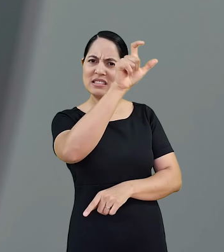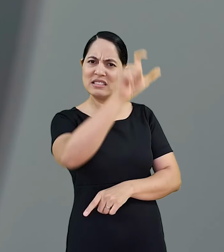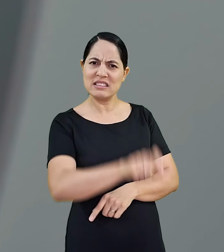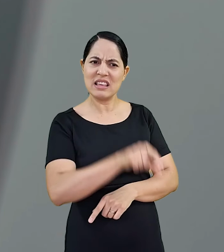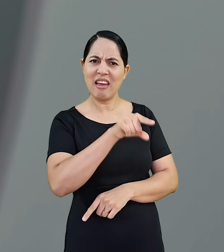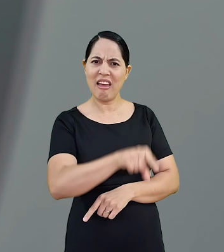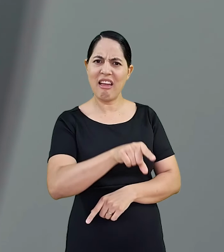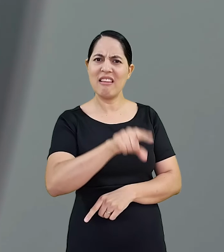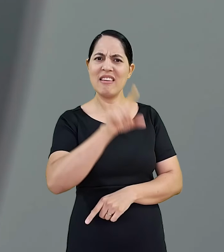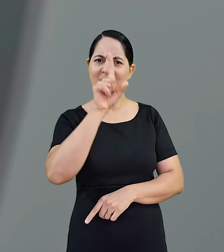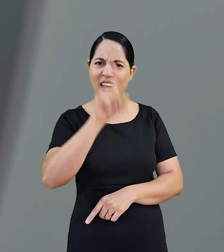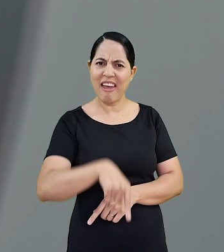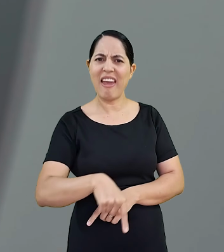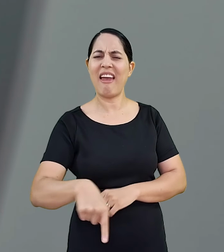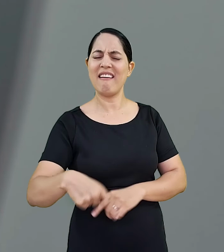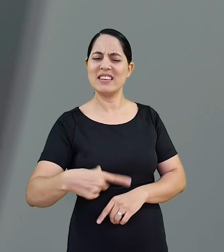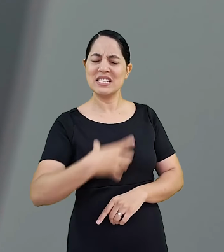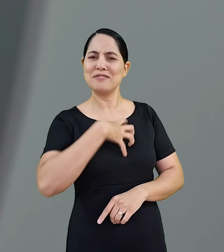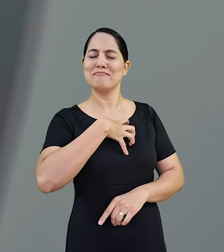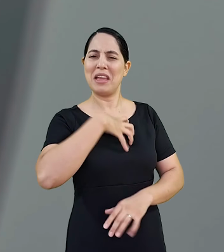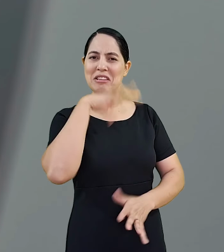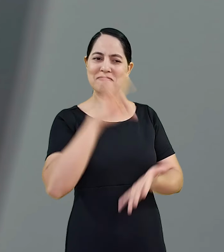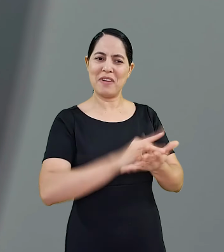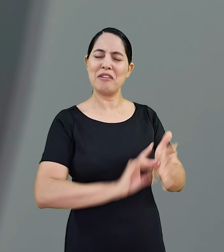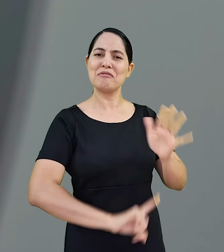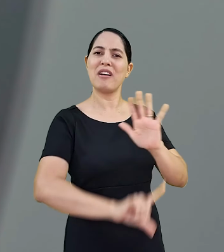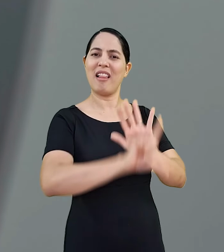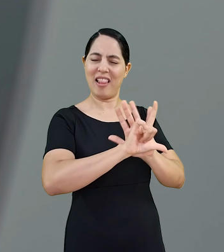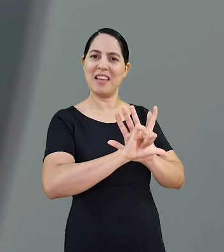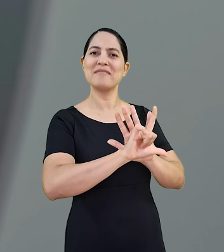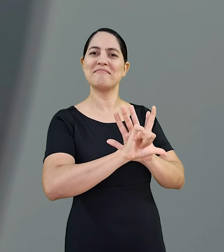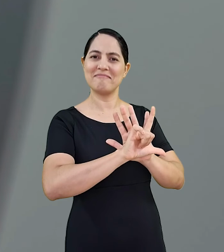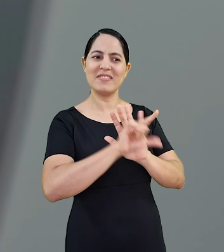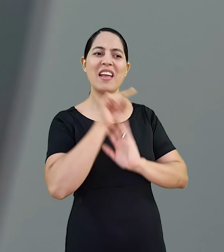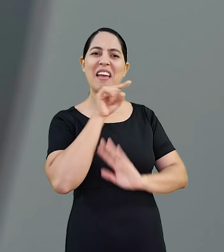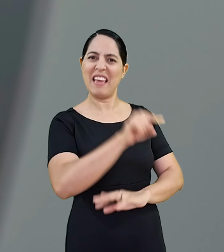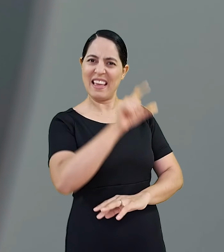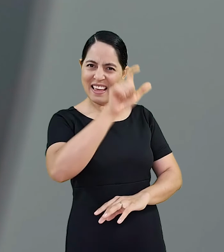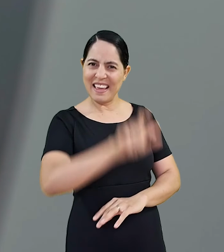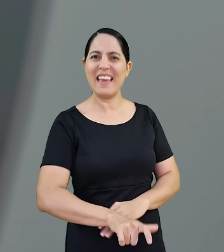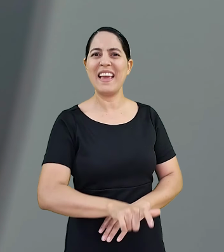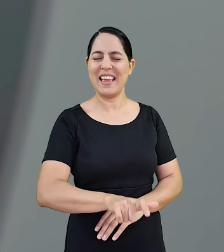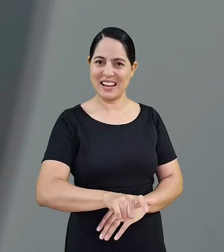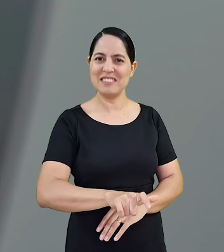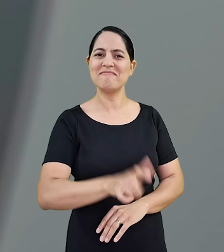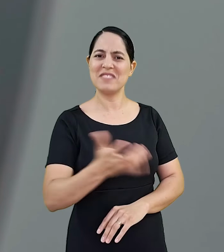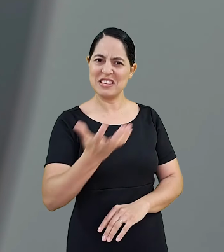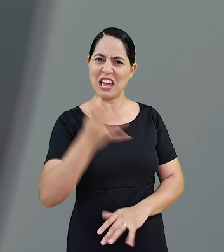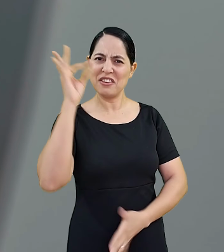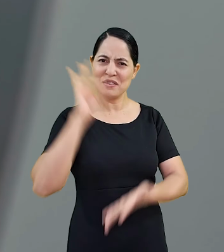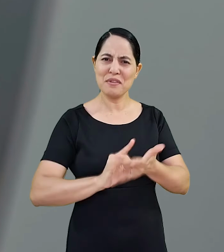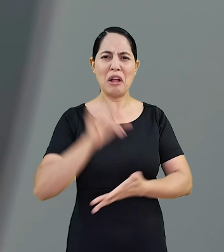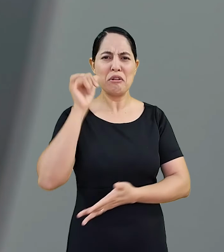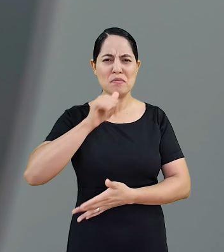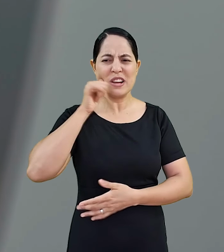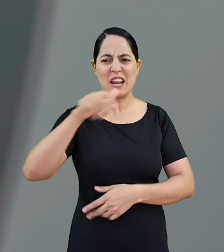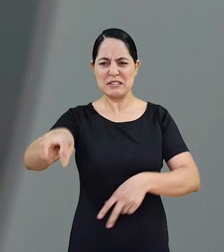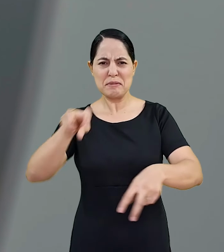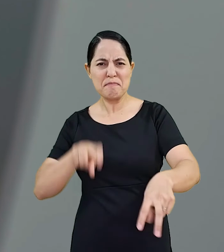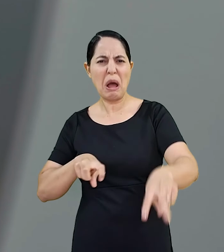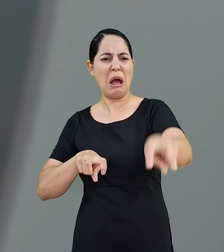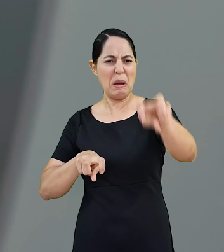nele um sentimento legítimo e verdadeiro de que ele quer que as mulheres ocupem um espaço.